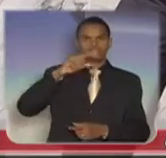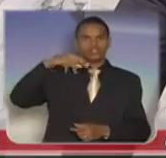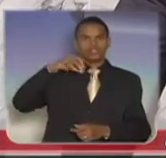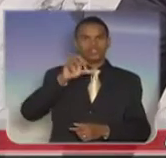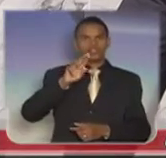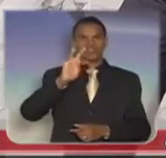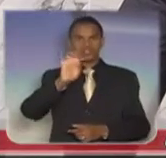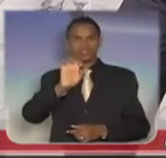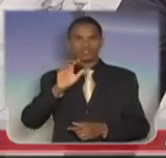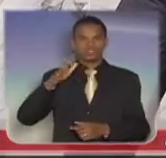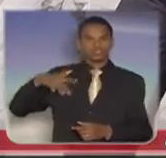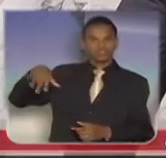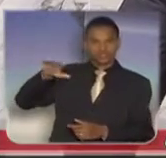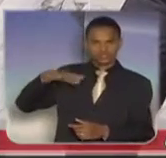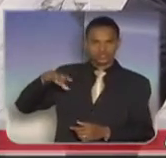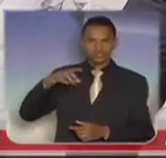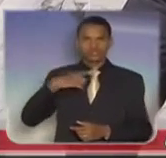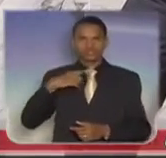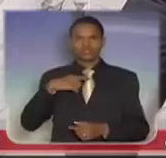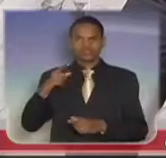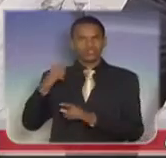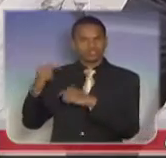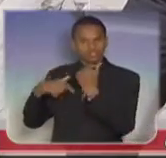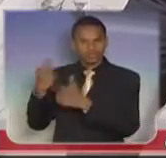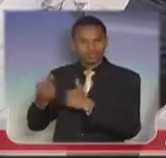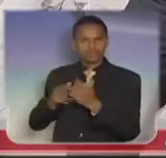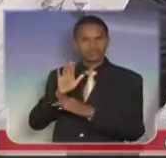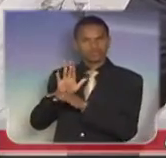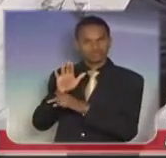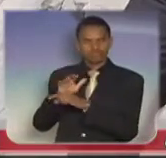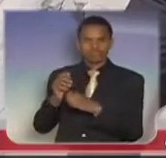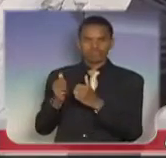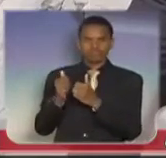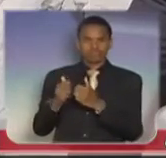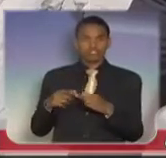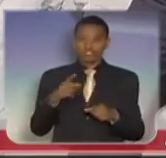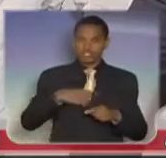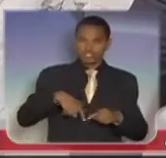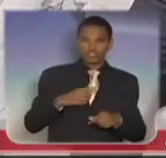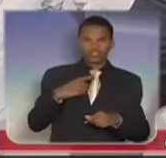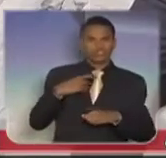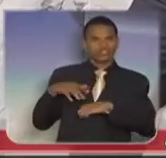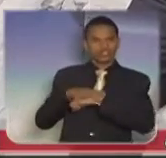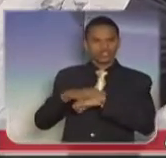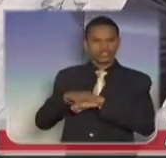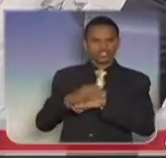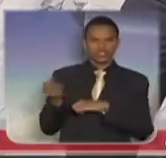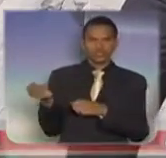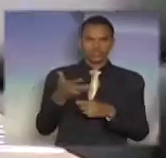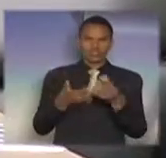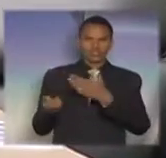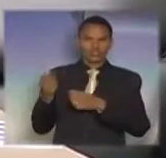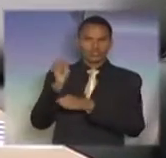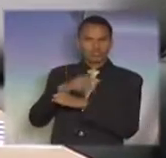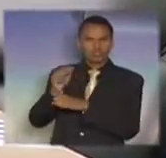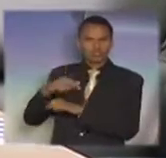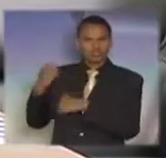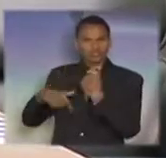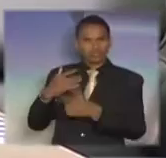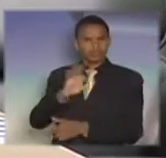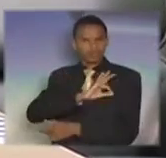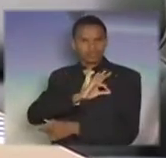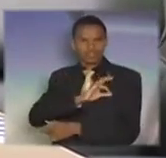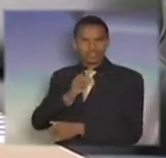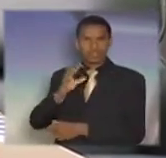pelo bem da cidade tivemos a oportunidade de conversar inclusive com 60 novos policiais estão fazendo o